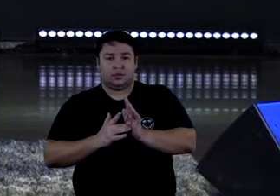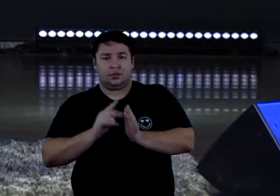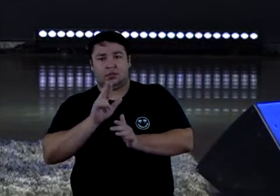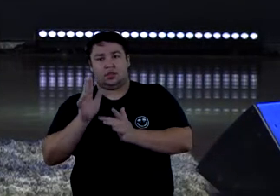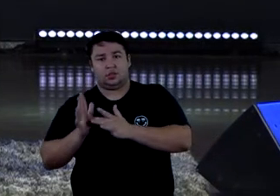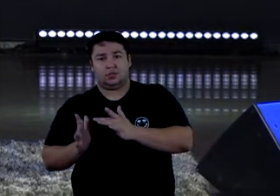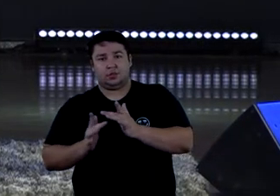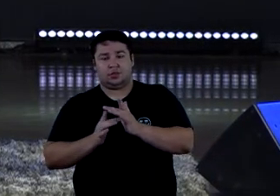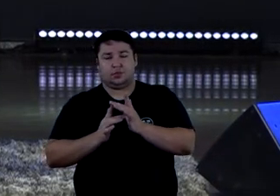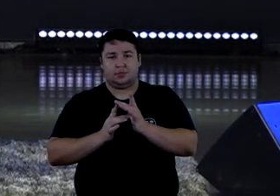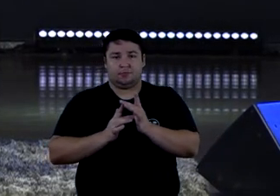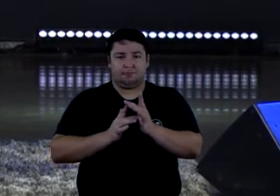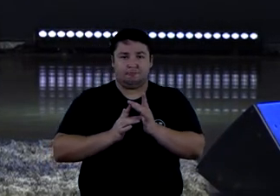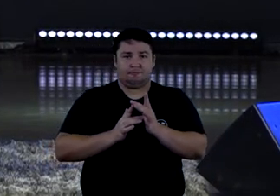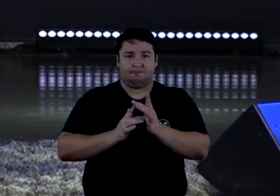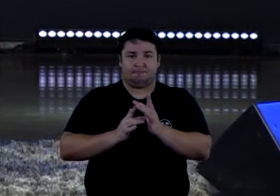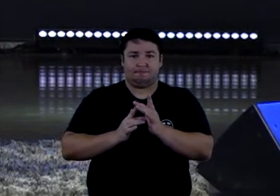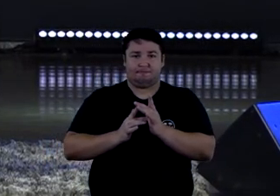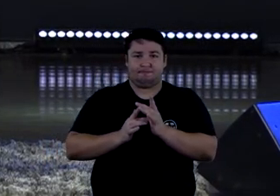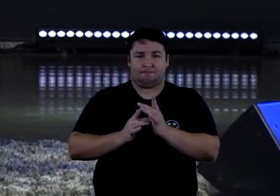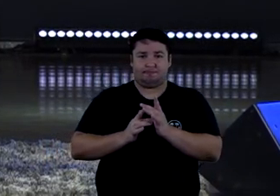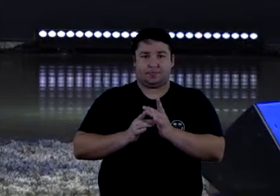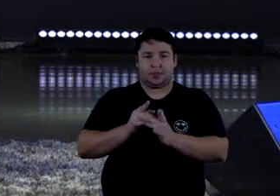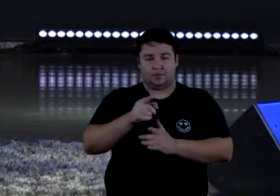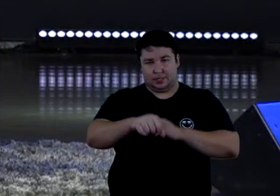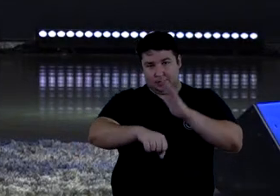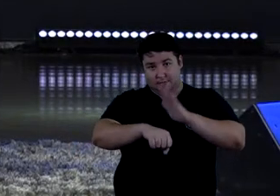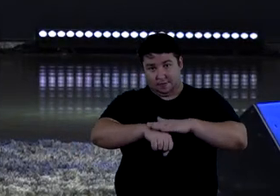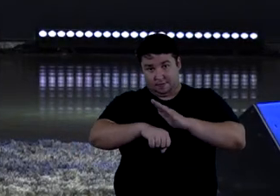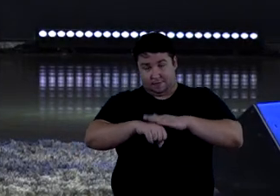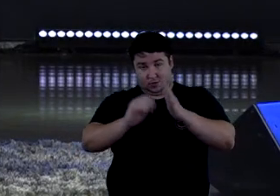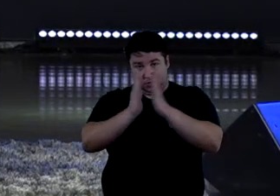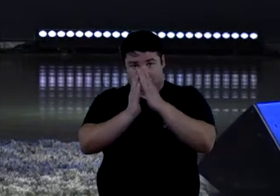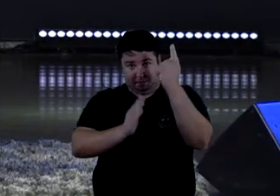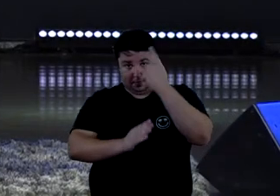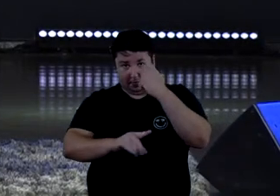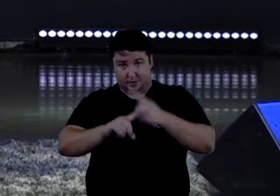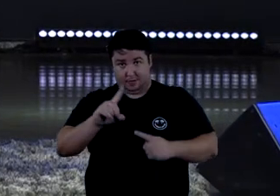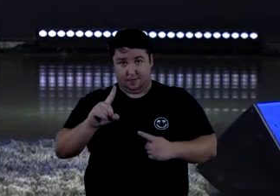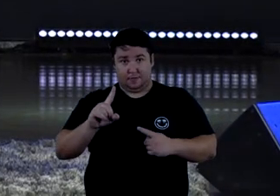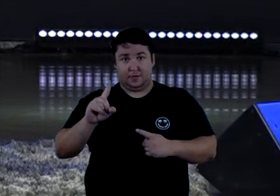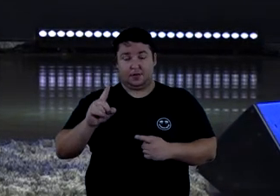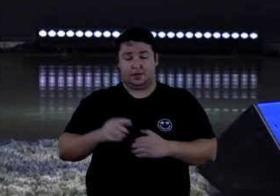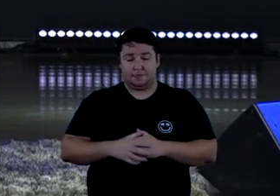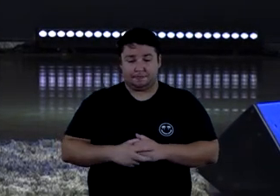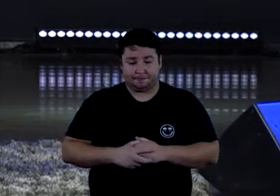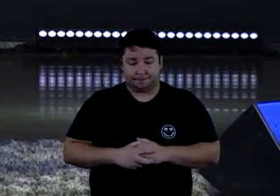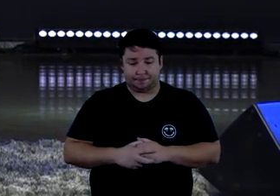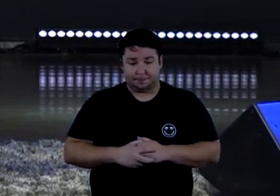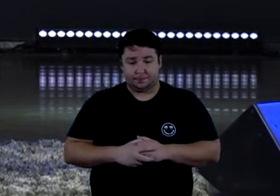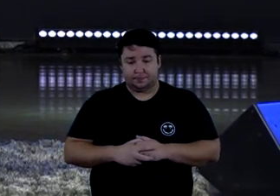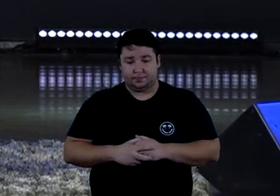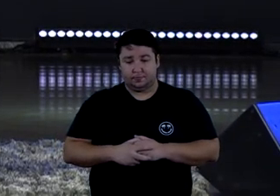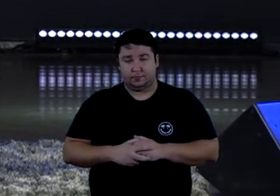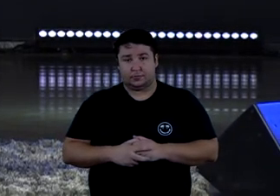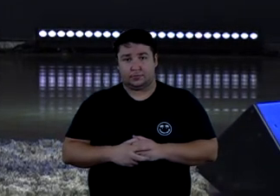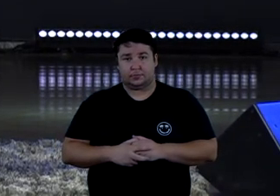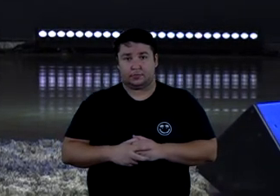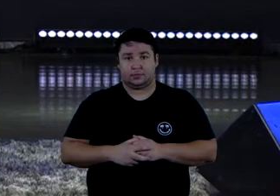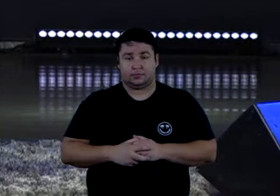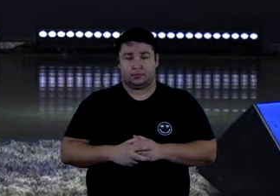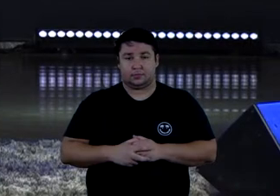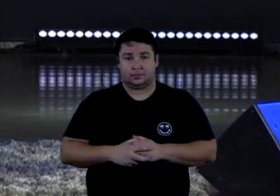Em nome de Jesus. Você que fez essa oração pela primeira vez, pode abaixar sua mão.